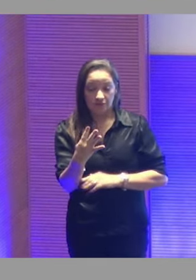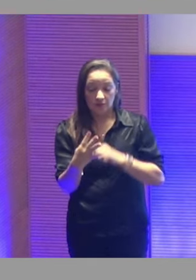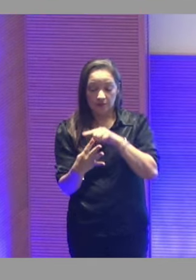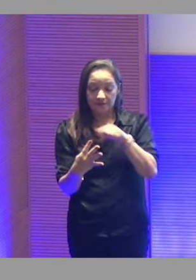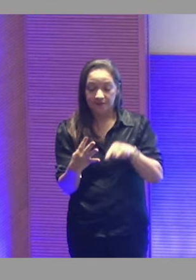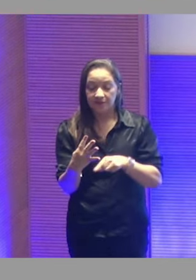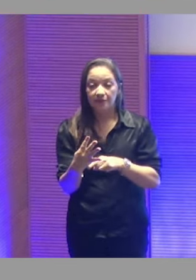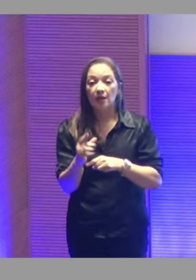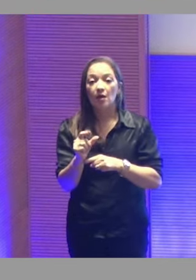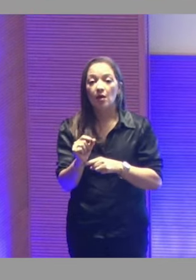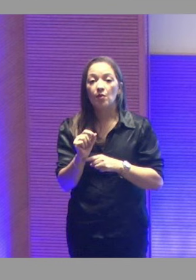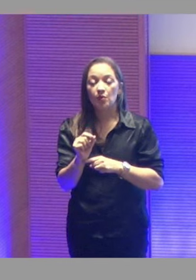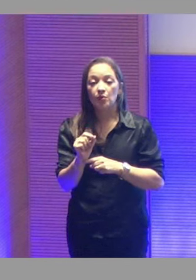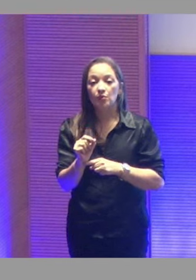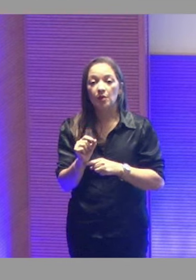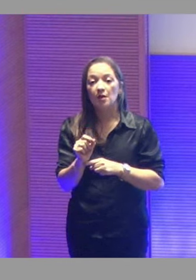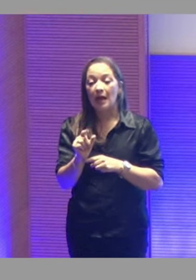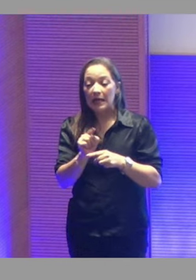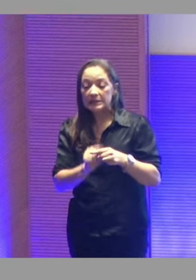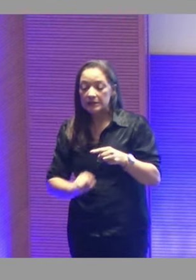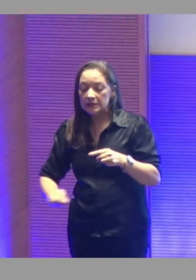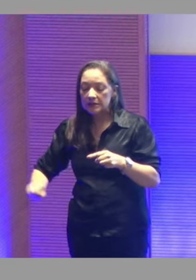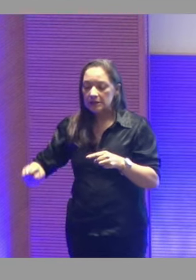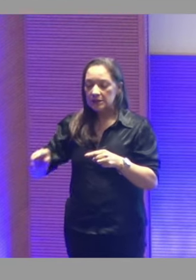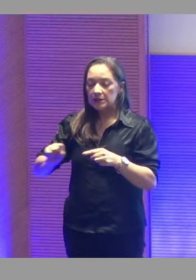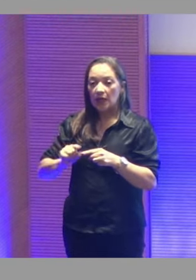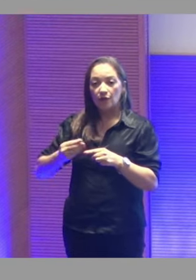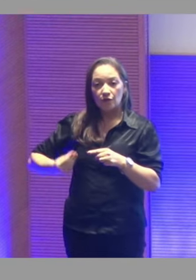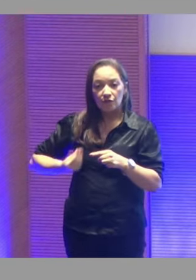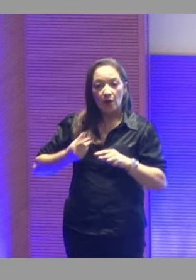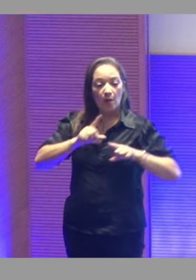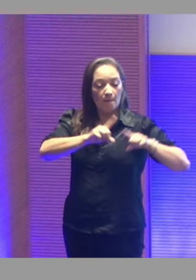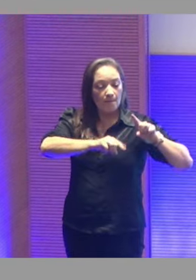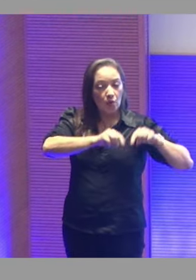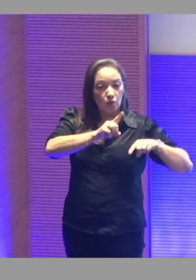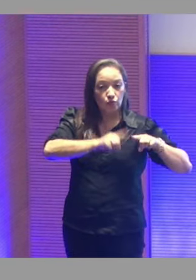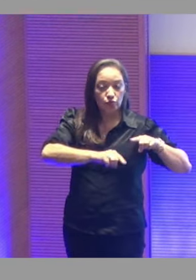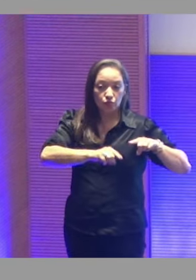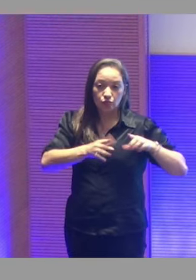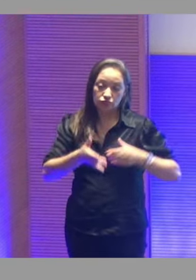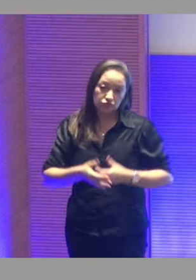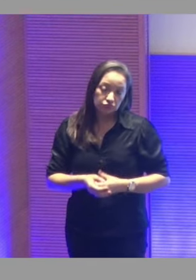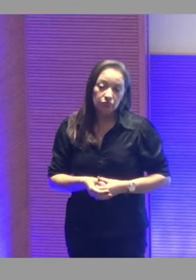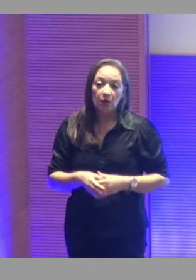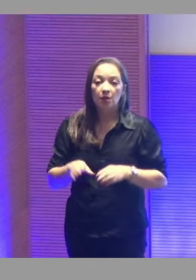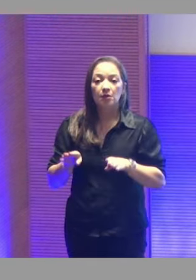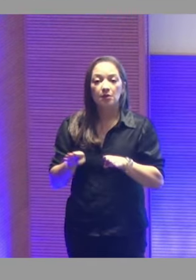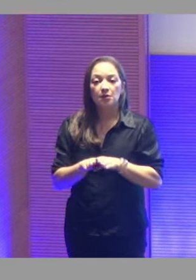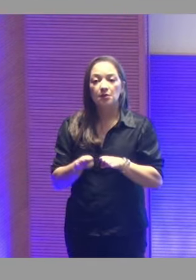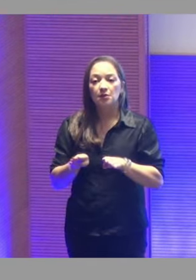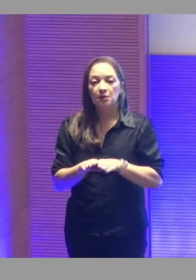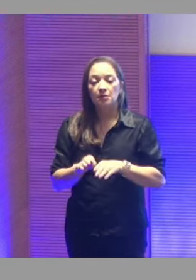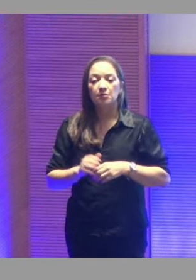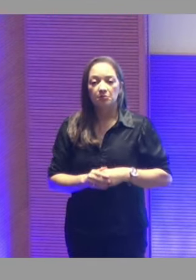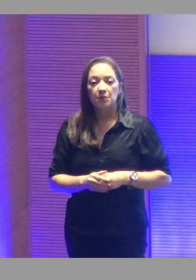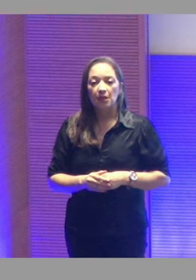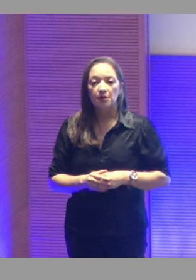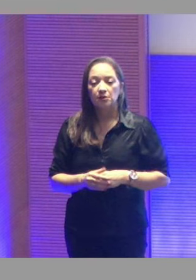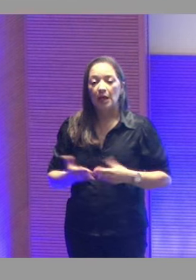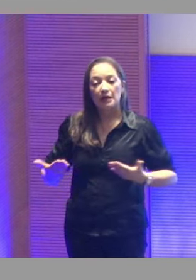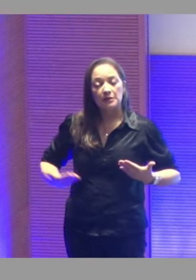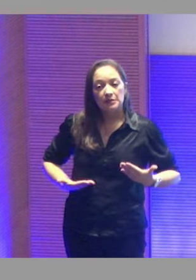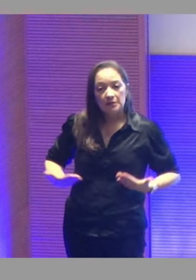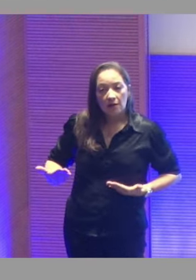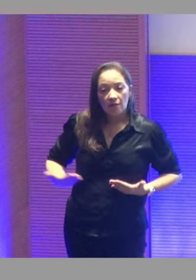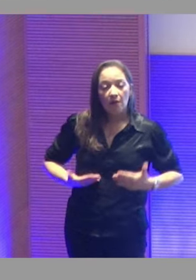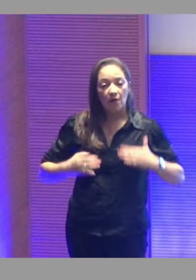categorias mais voltadas a ciclo de vida de produtos e de modo geral então emissões relacionadas a produção de bens e serviços que a organização